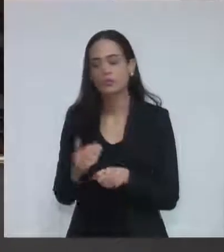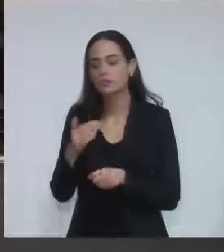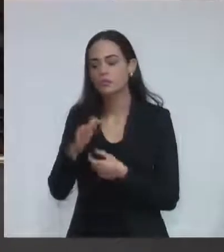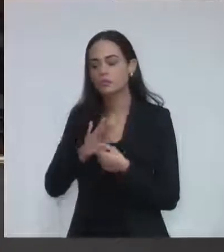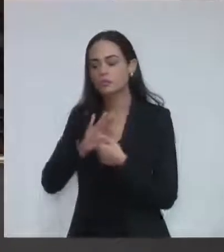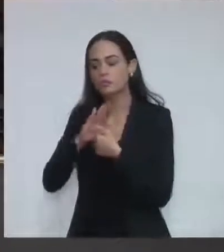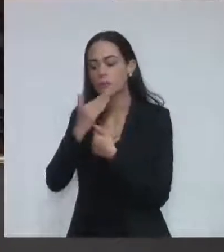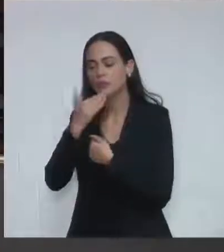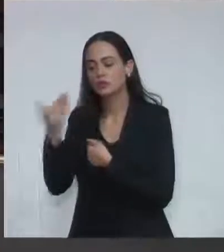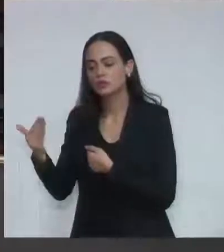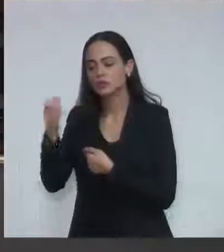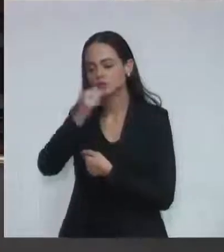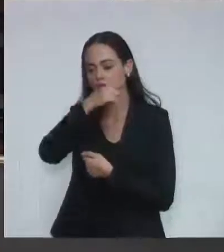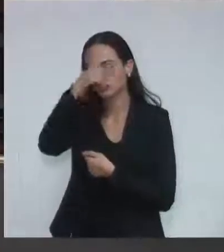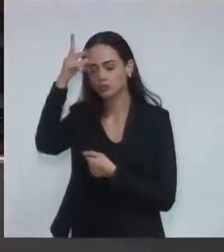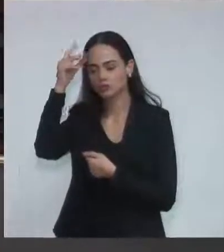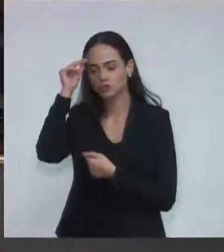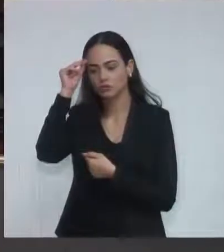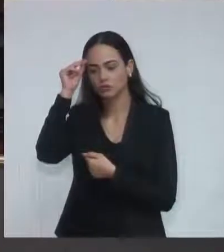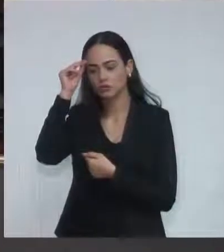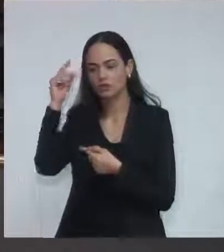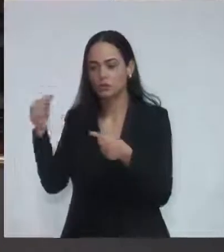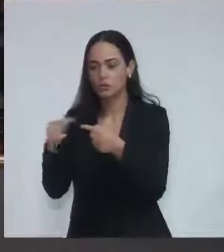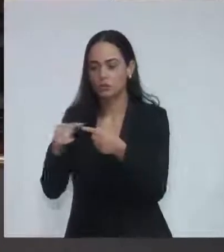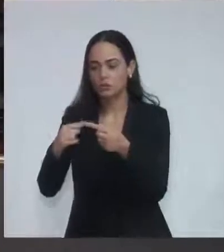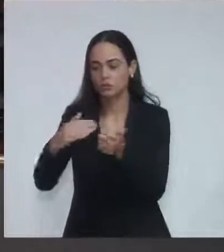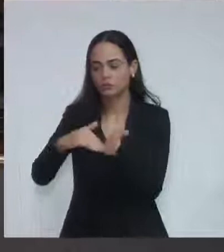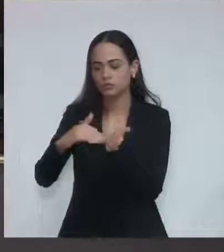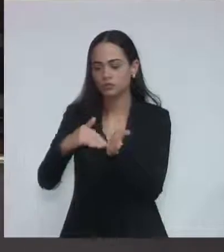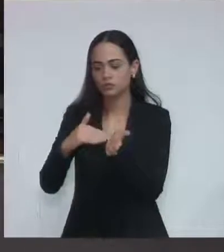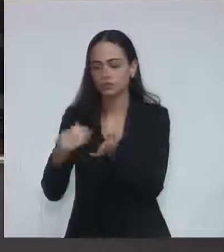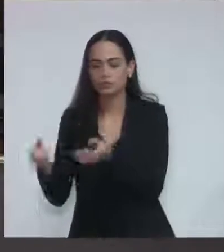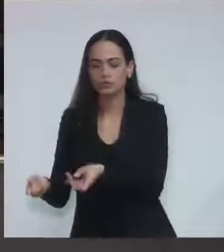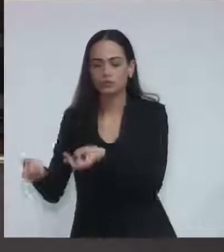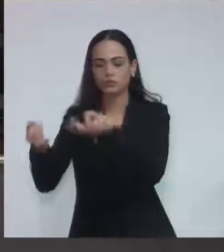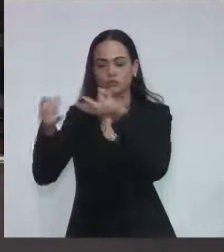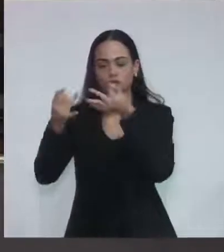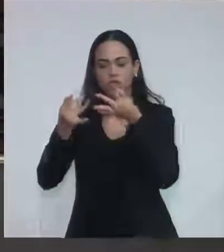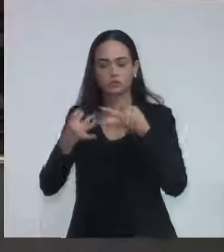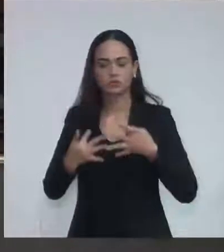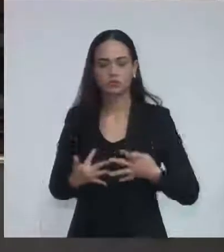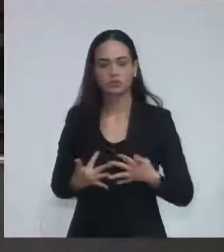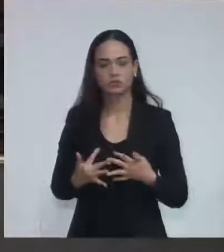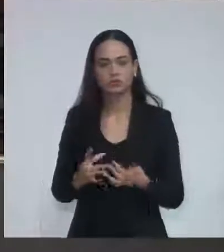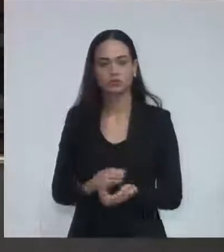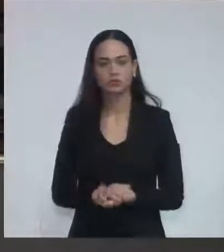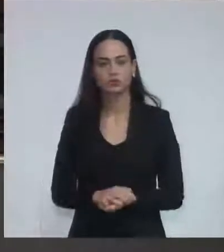municipal, que através da secretaria competente nos preste as seguintes